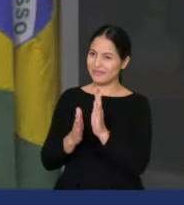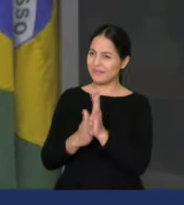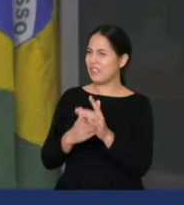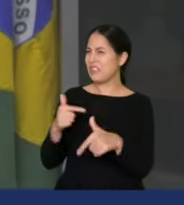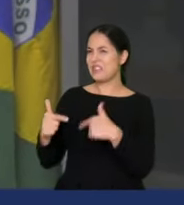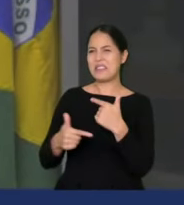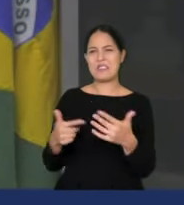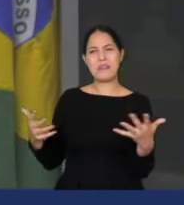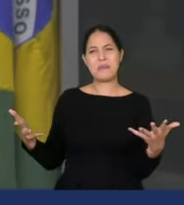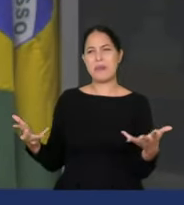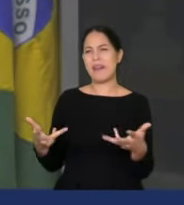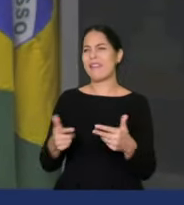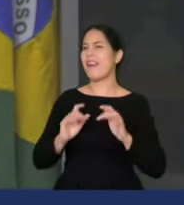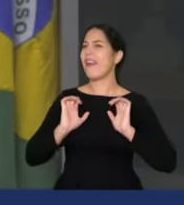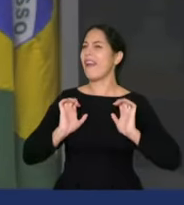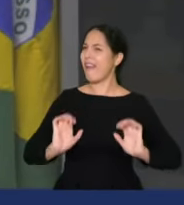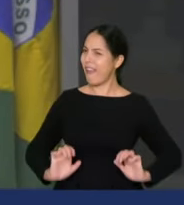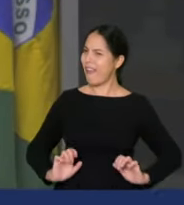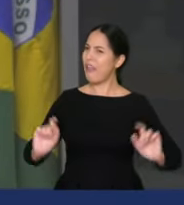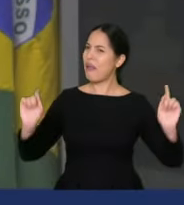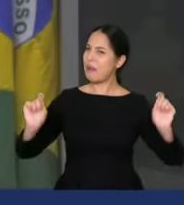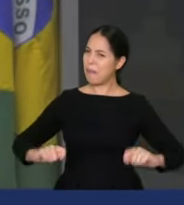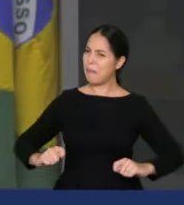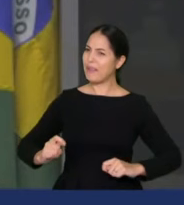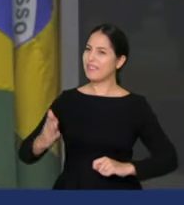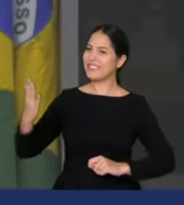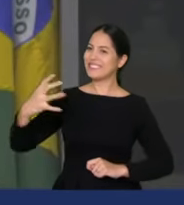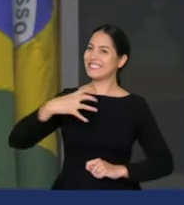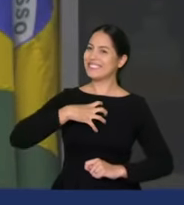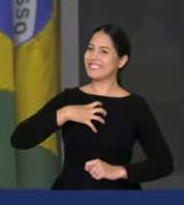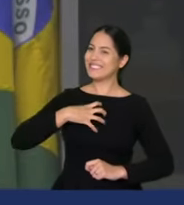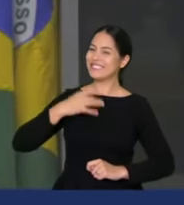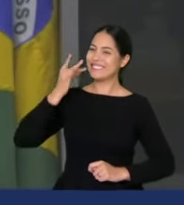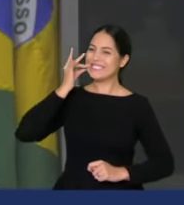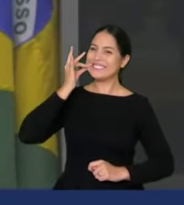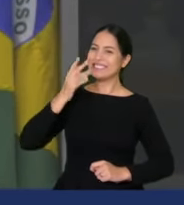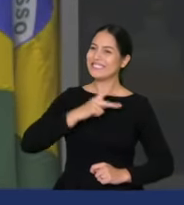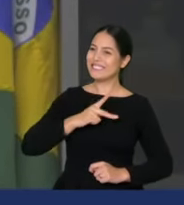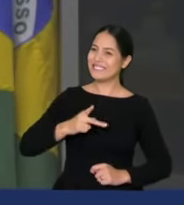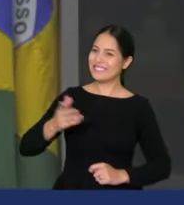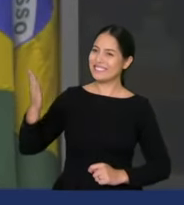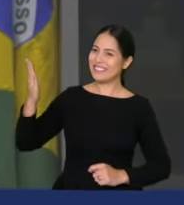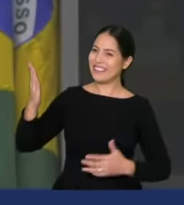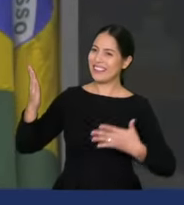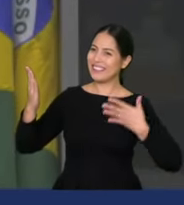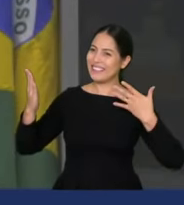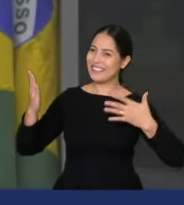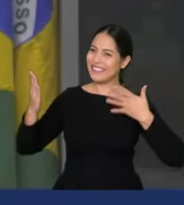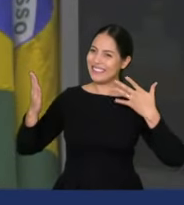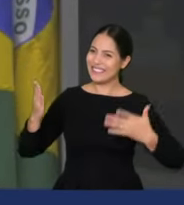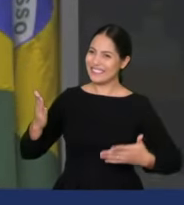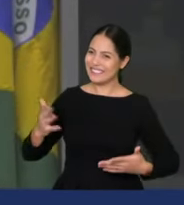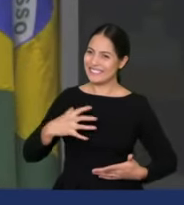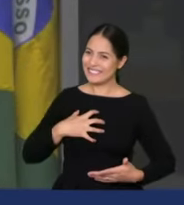ético e competente. É sempre uma alegria vê-lo na presidência. Eu gostaria, senhor presidente, de deixar aqui o